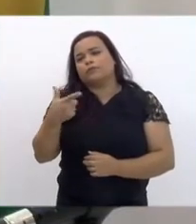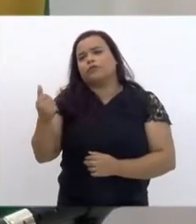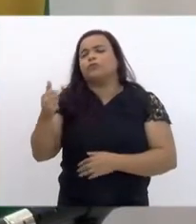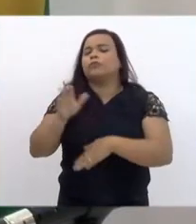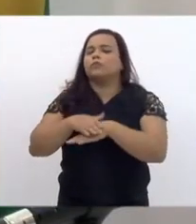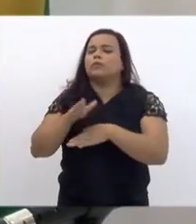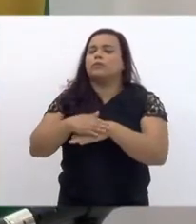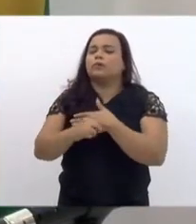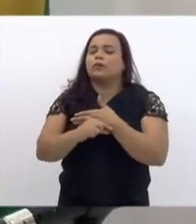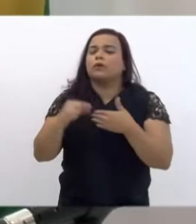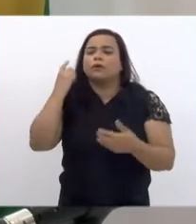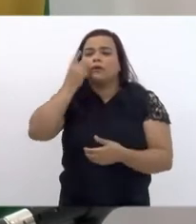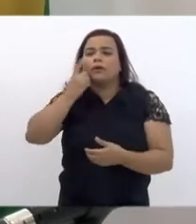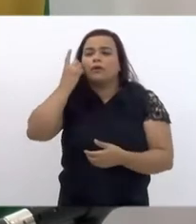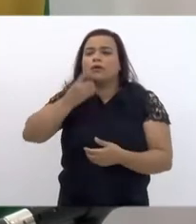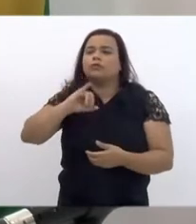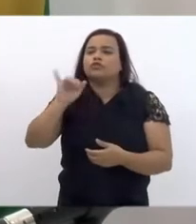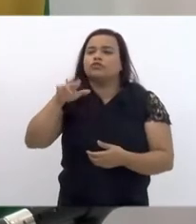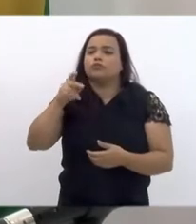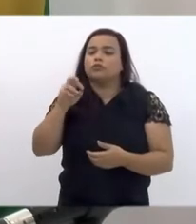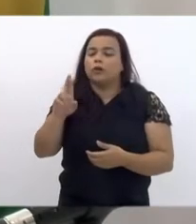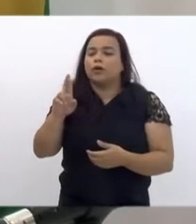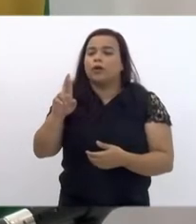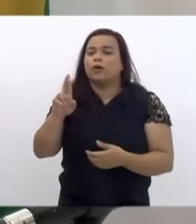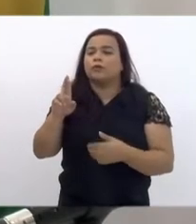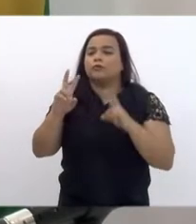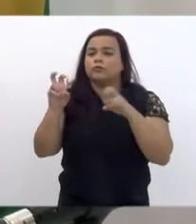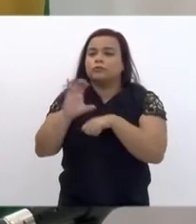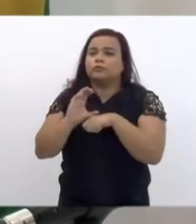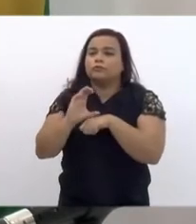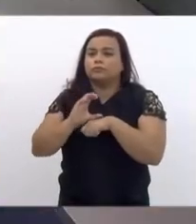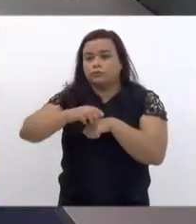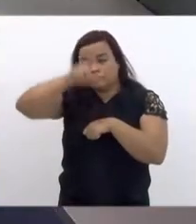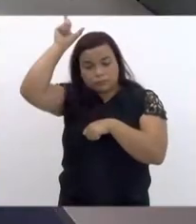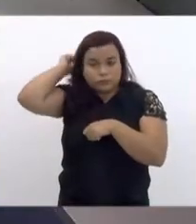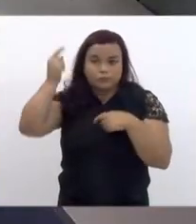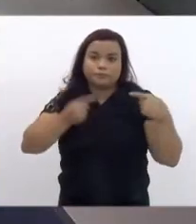Júnior, parecer pela constitucionalidade. Senhor presidente. Deputado Luiz Paulo, para discutir.